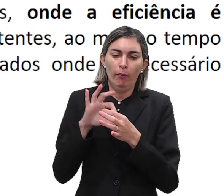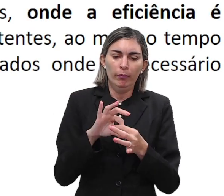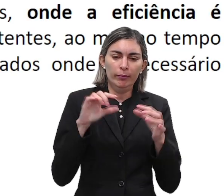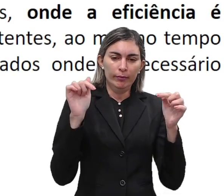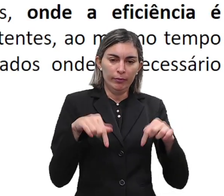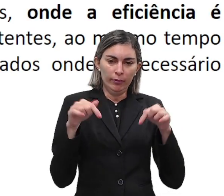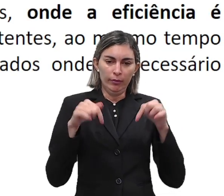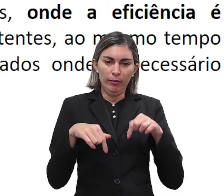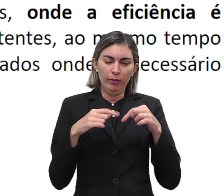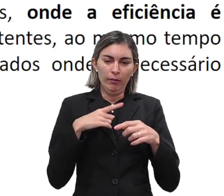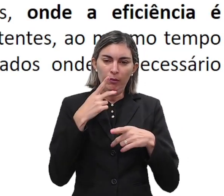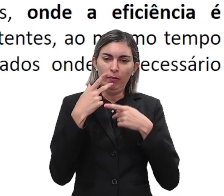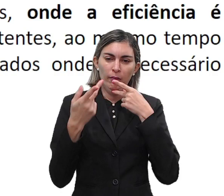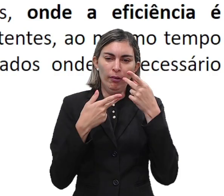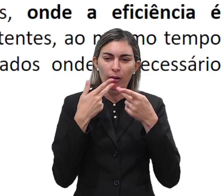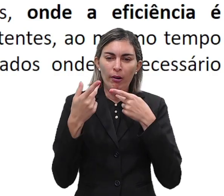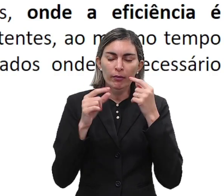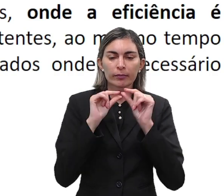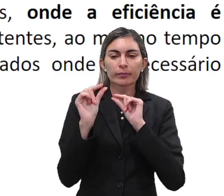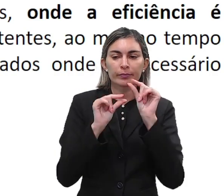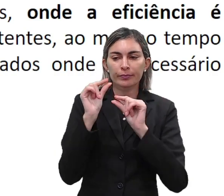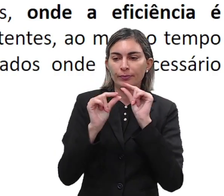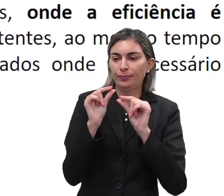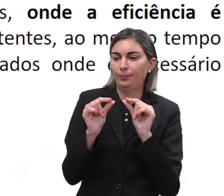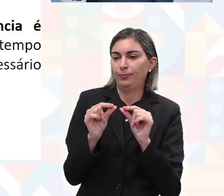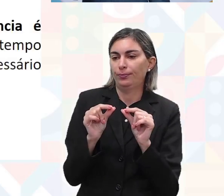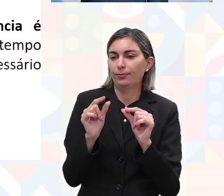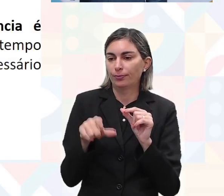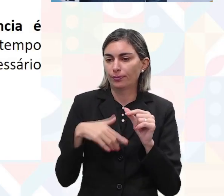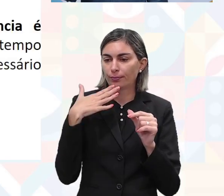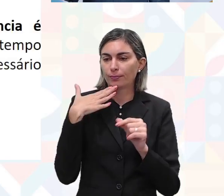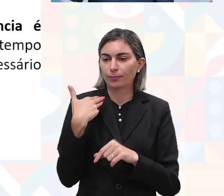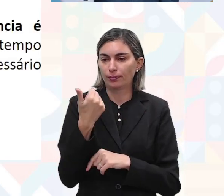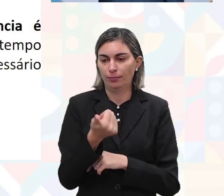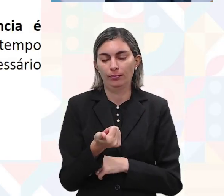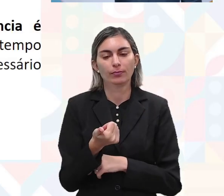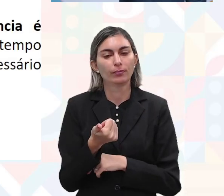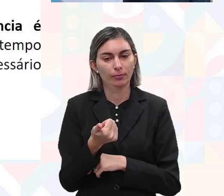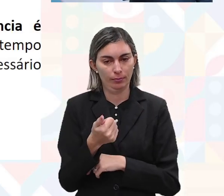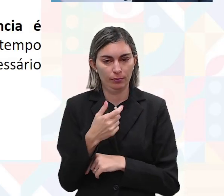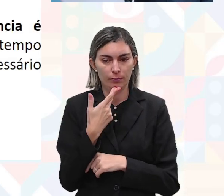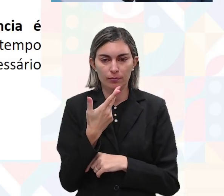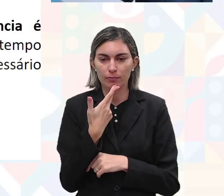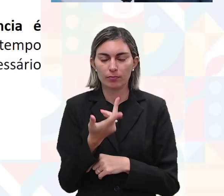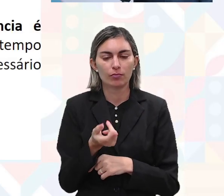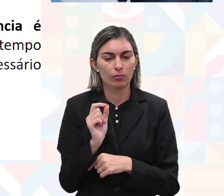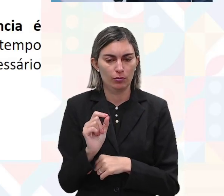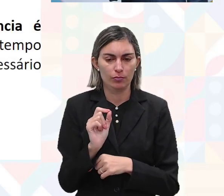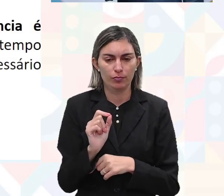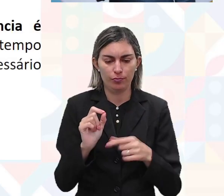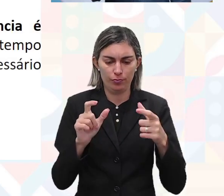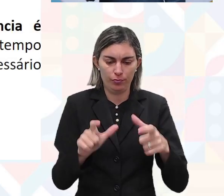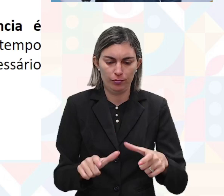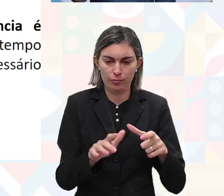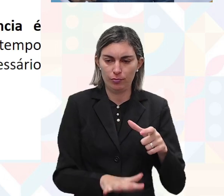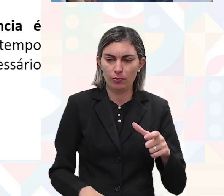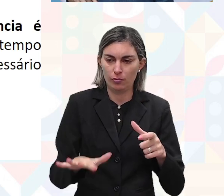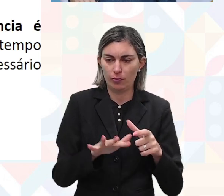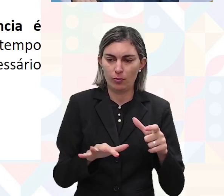atual, vamos falar um pouquinho, nessa questão do melhoramento da produção, vamos falar um pouquinho sobre